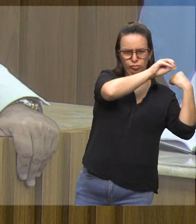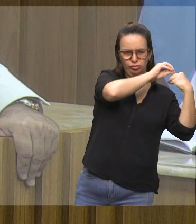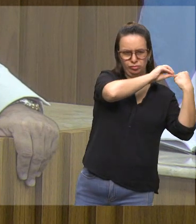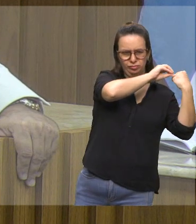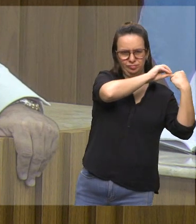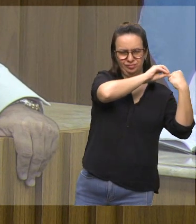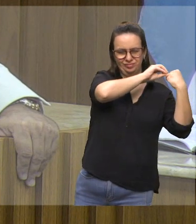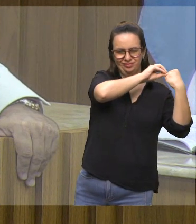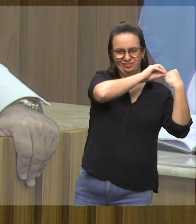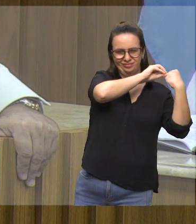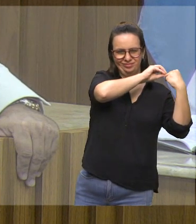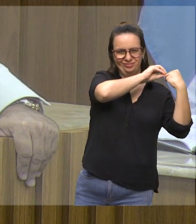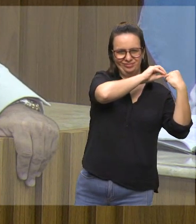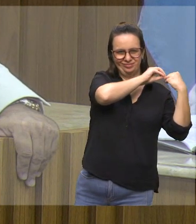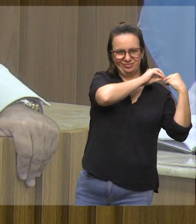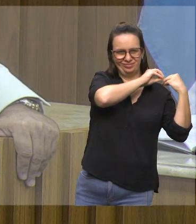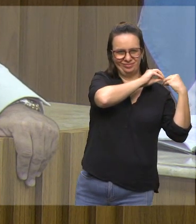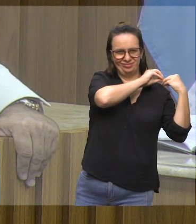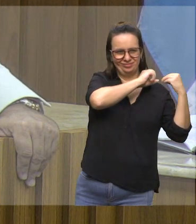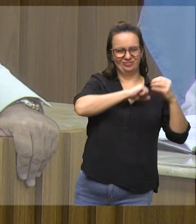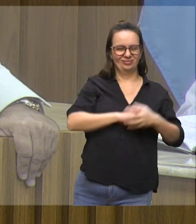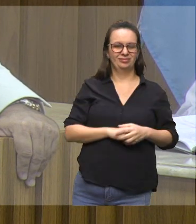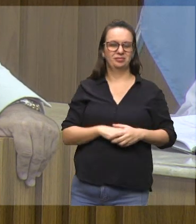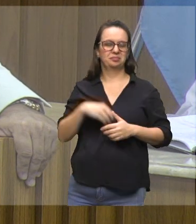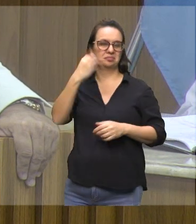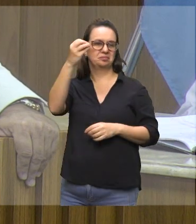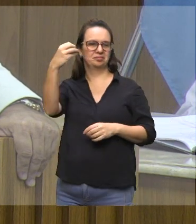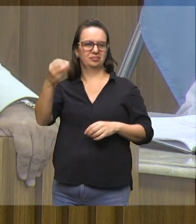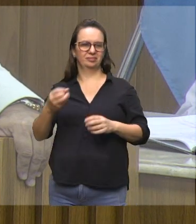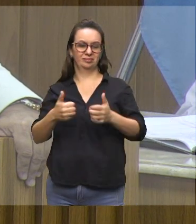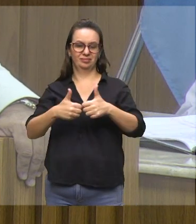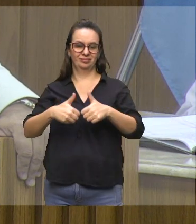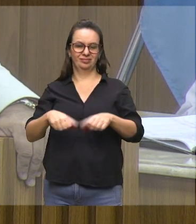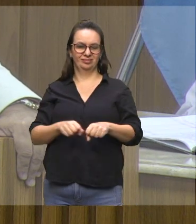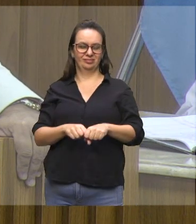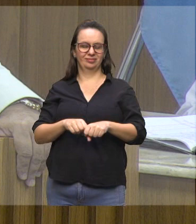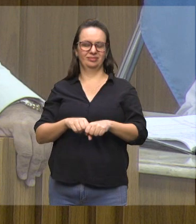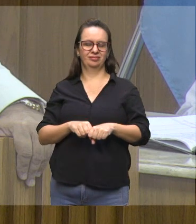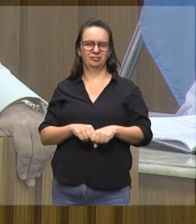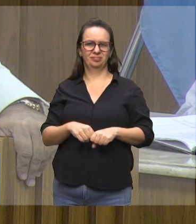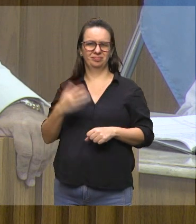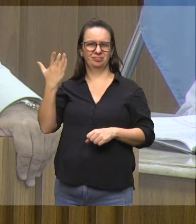daqueles momentos que a gente estava ou no escritório ou em casa, angustiados,